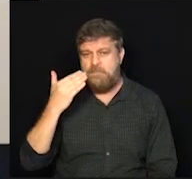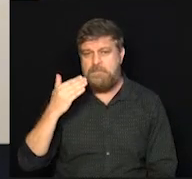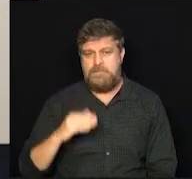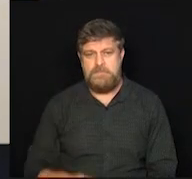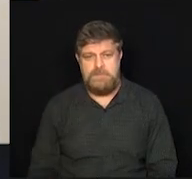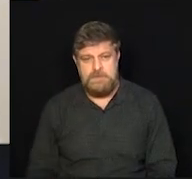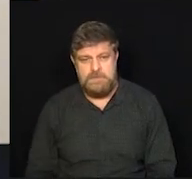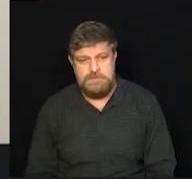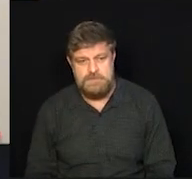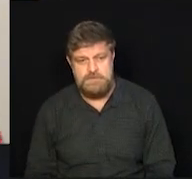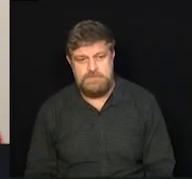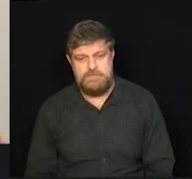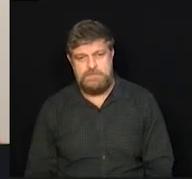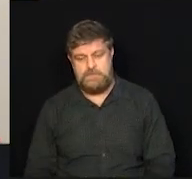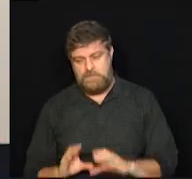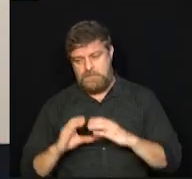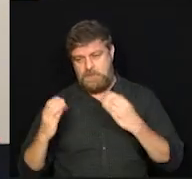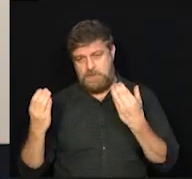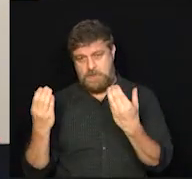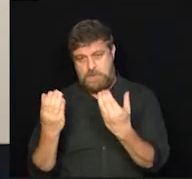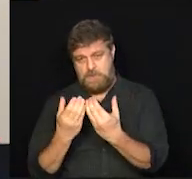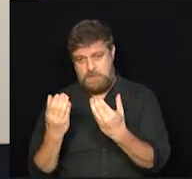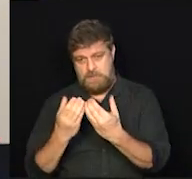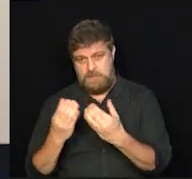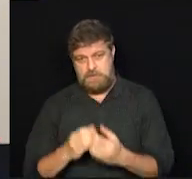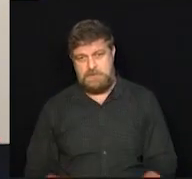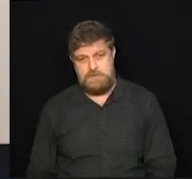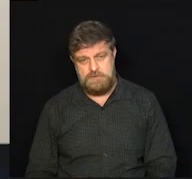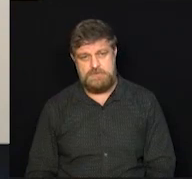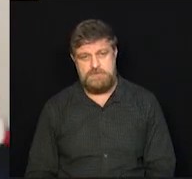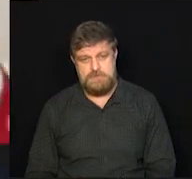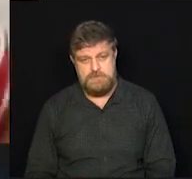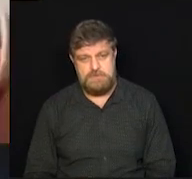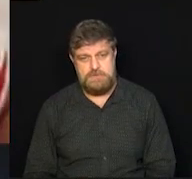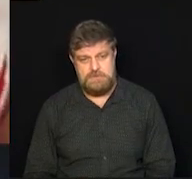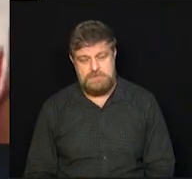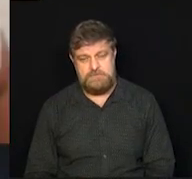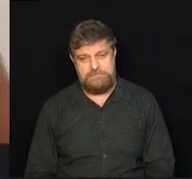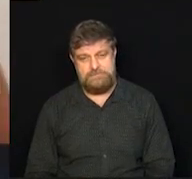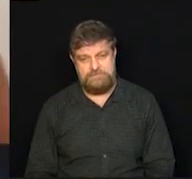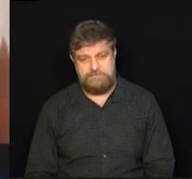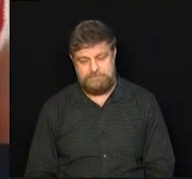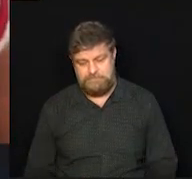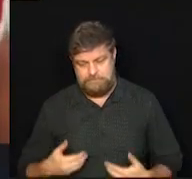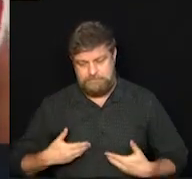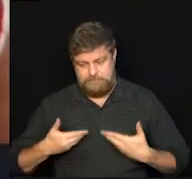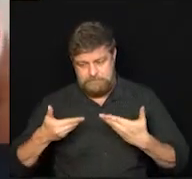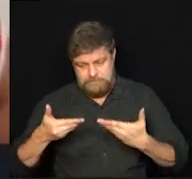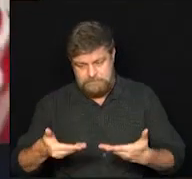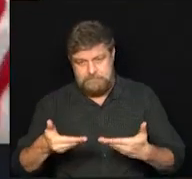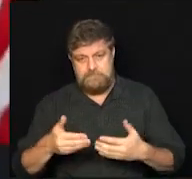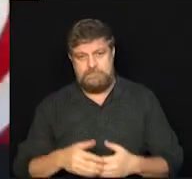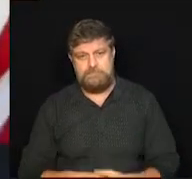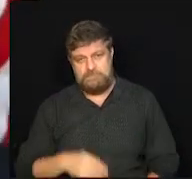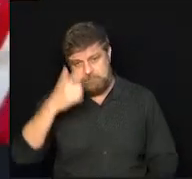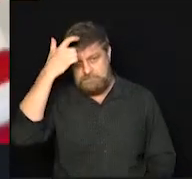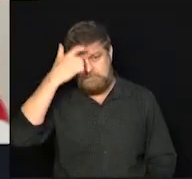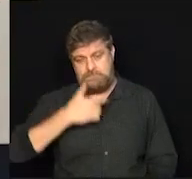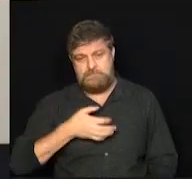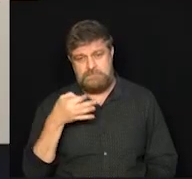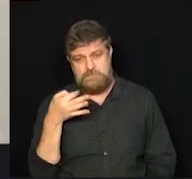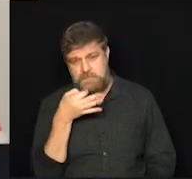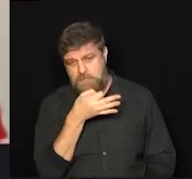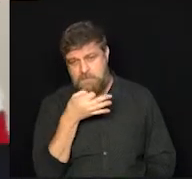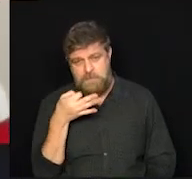comunidade vamos do Ribeiro Porter é colocado aqui a esposa por ter me convidado né fazer